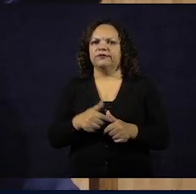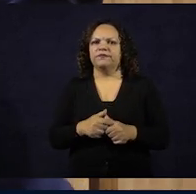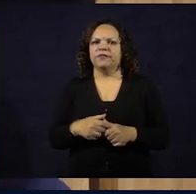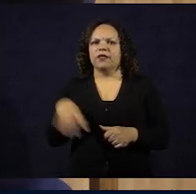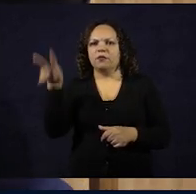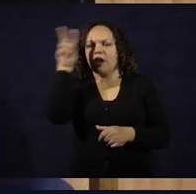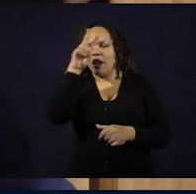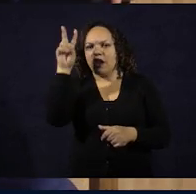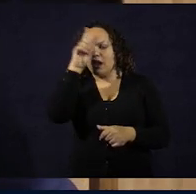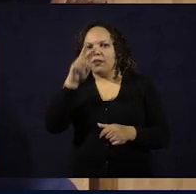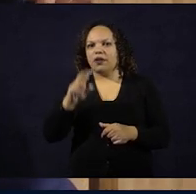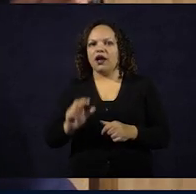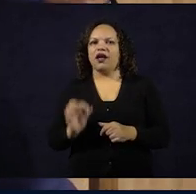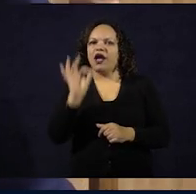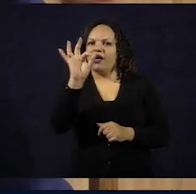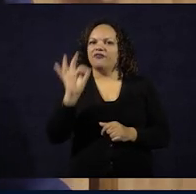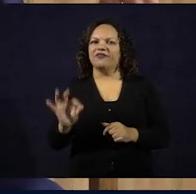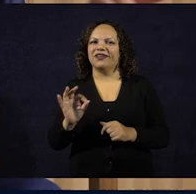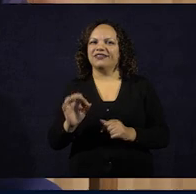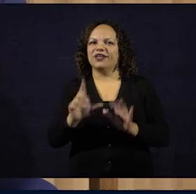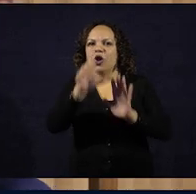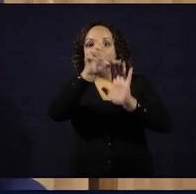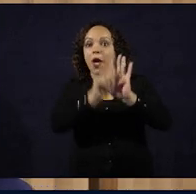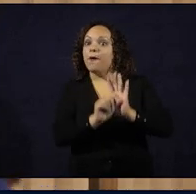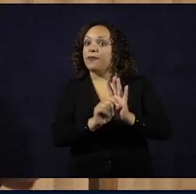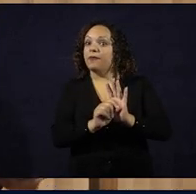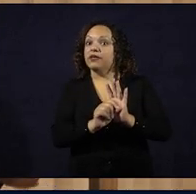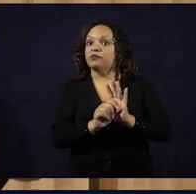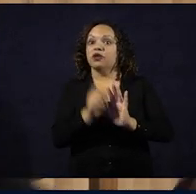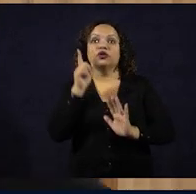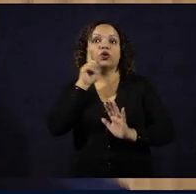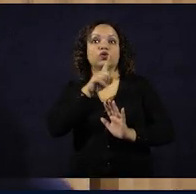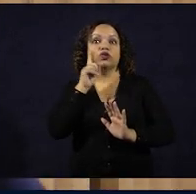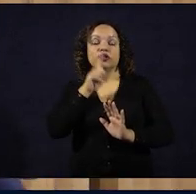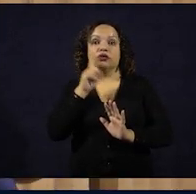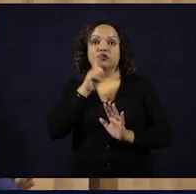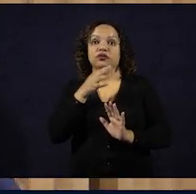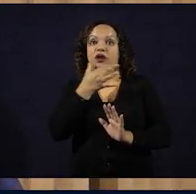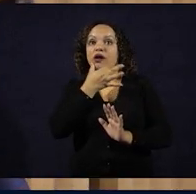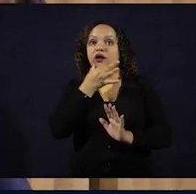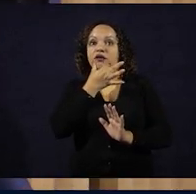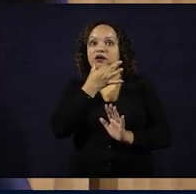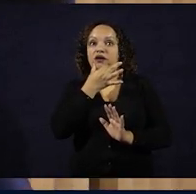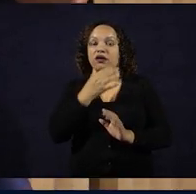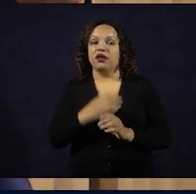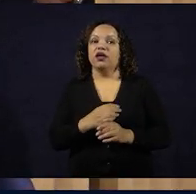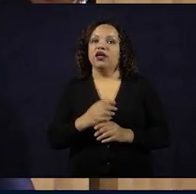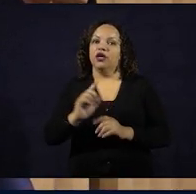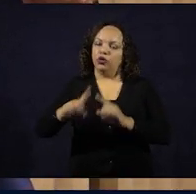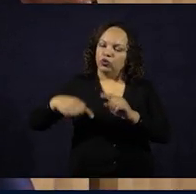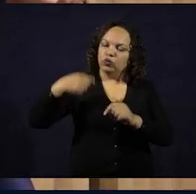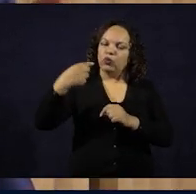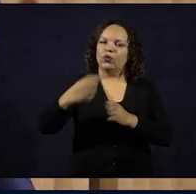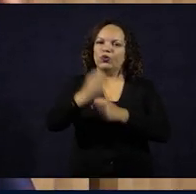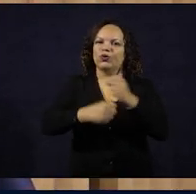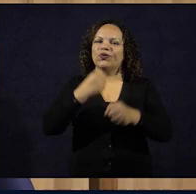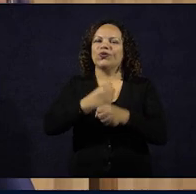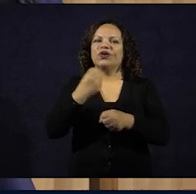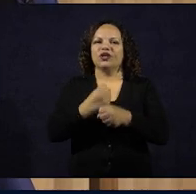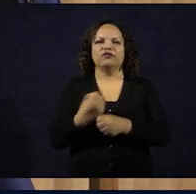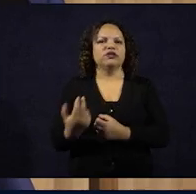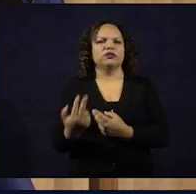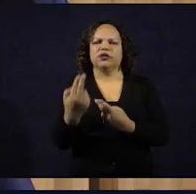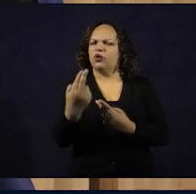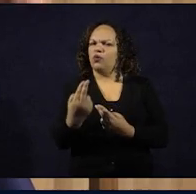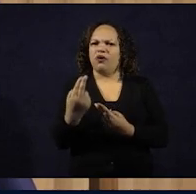para lembrar todo mundo na inflação esse ano no Brasil é mais baixa aqui nos Estados Unidos e na Europa né é ano que vem vai continuar mais baixa do que da